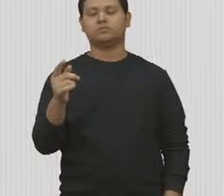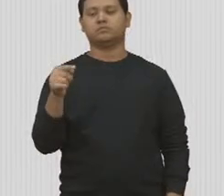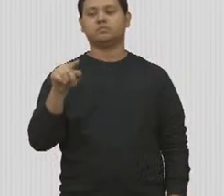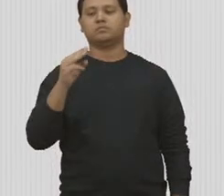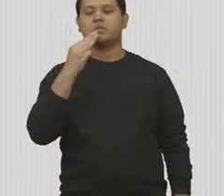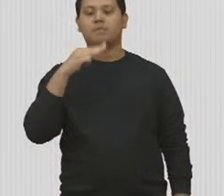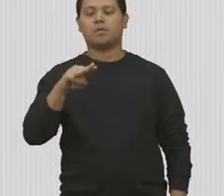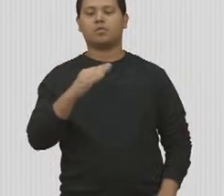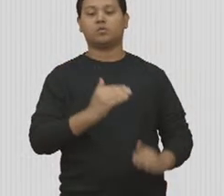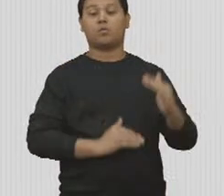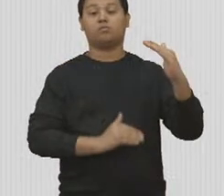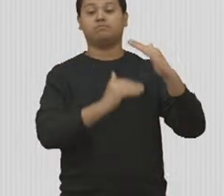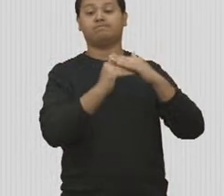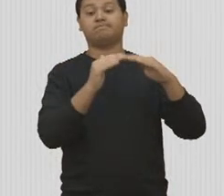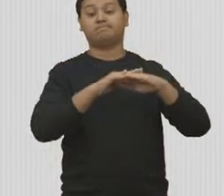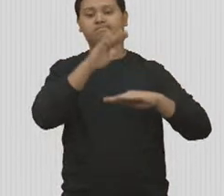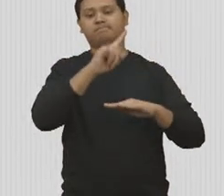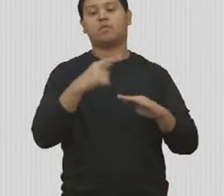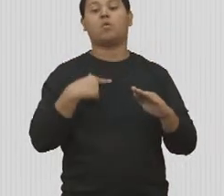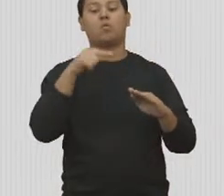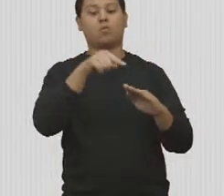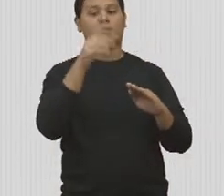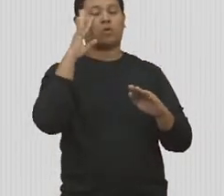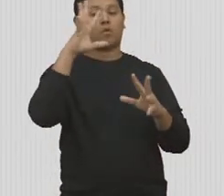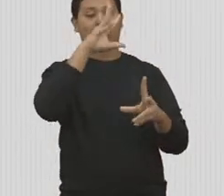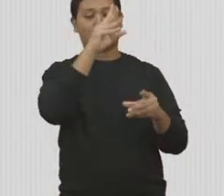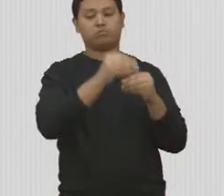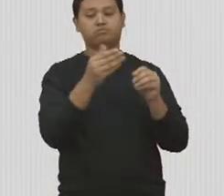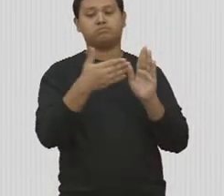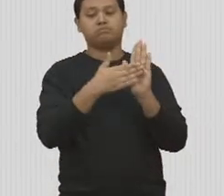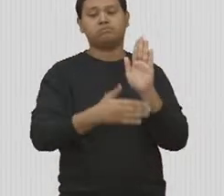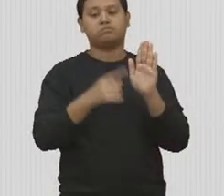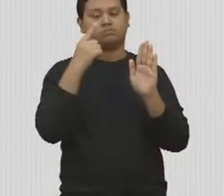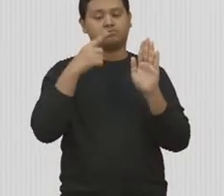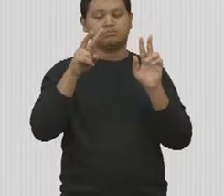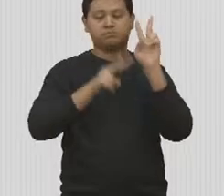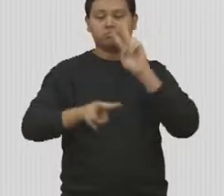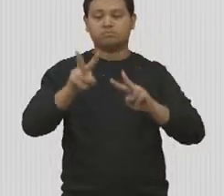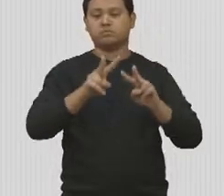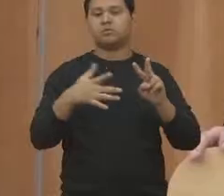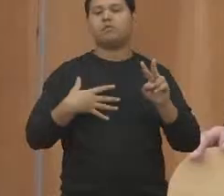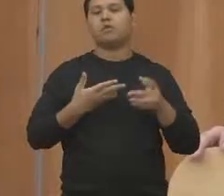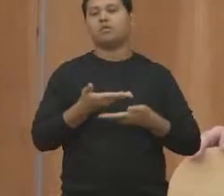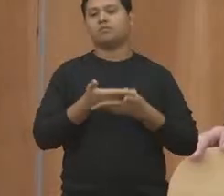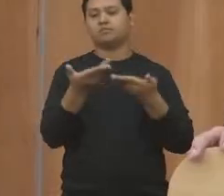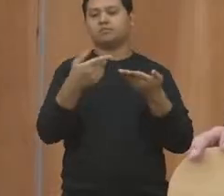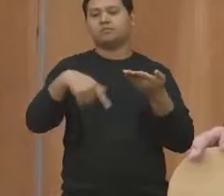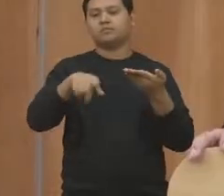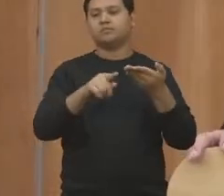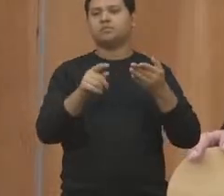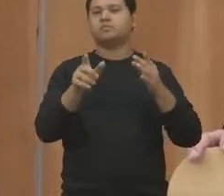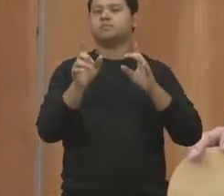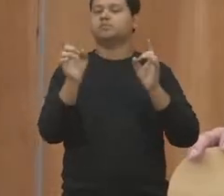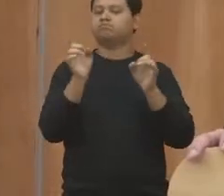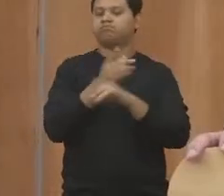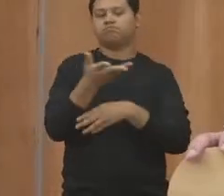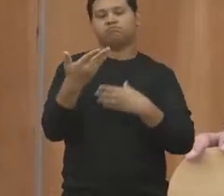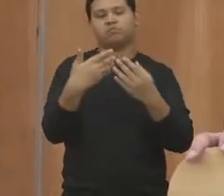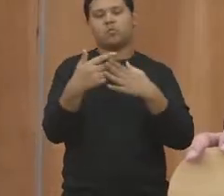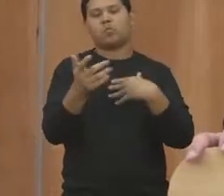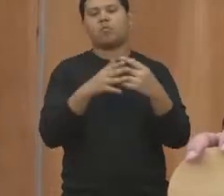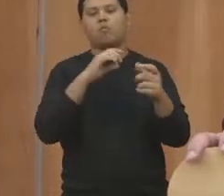Esse é um resumo da lei orçamentária que vocês têm em mãos e me coloco aqui à disposição para